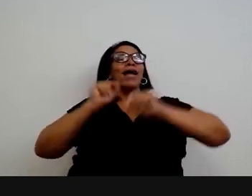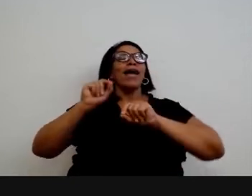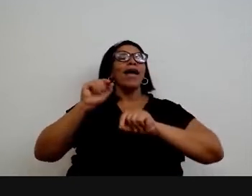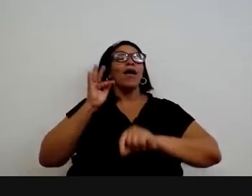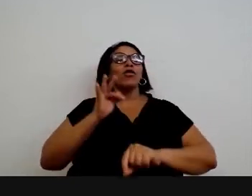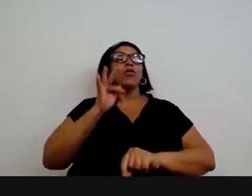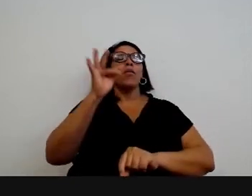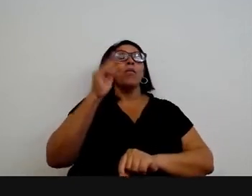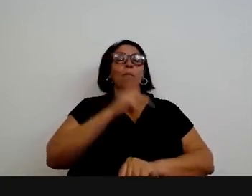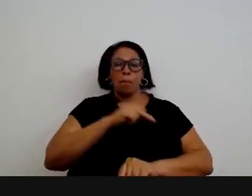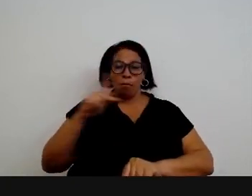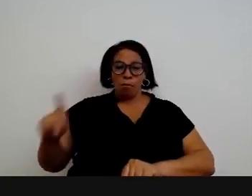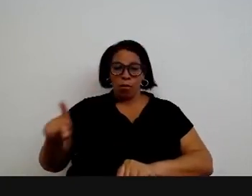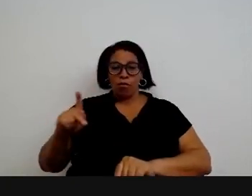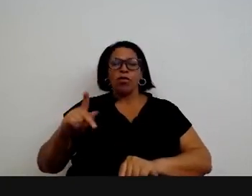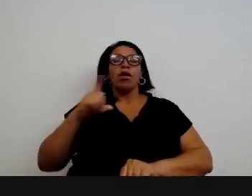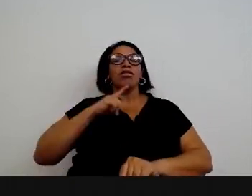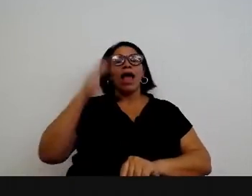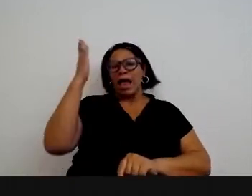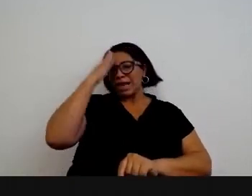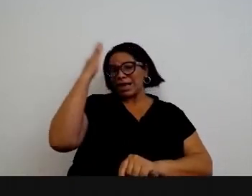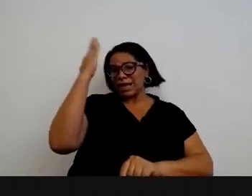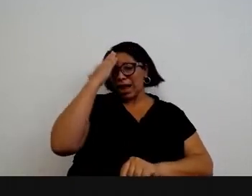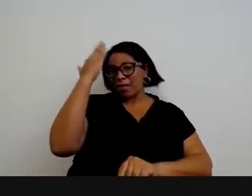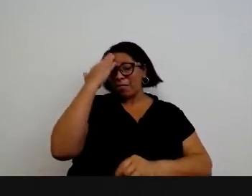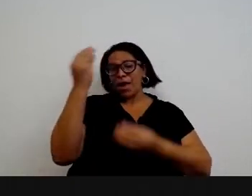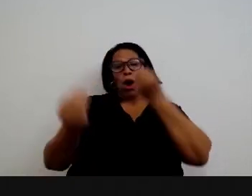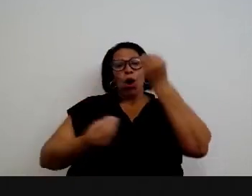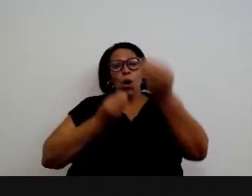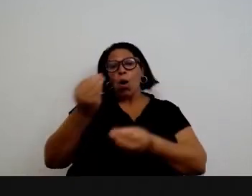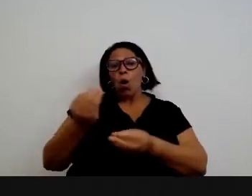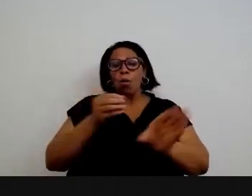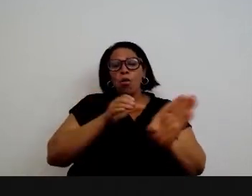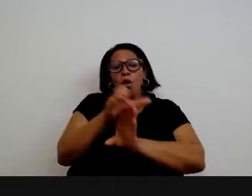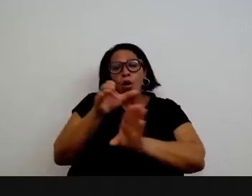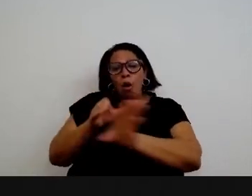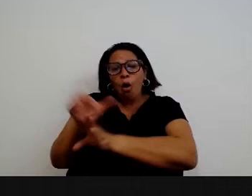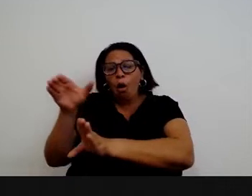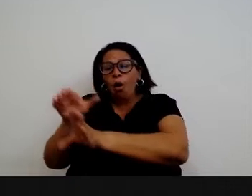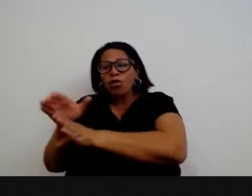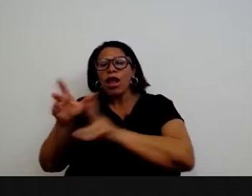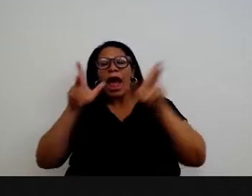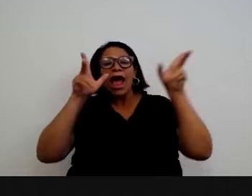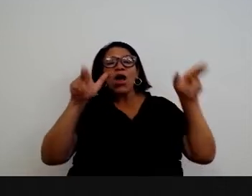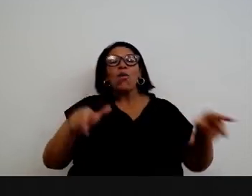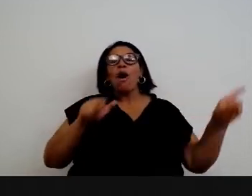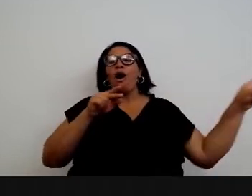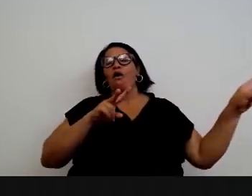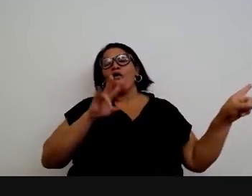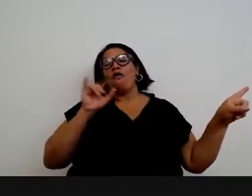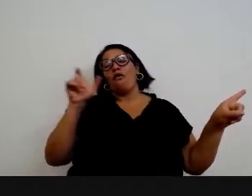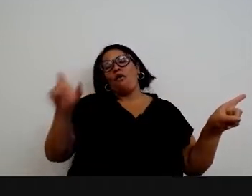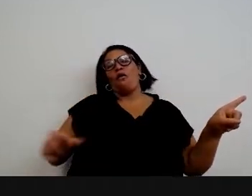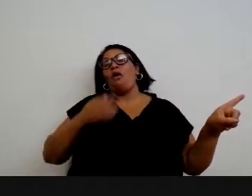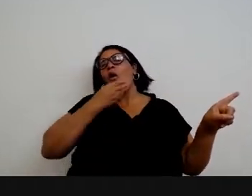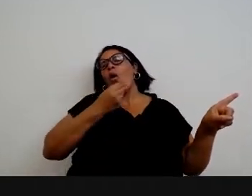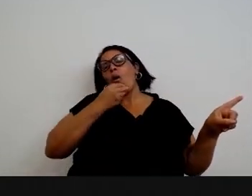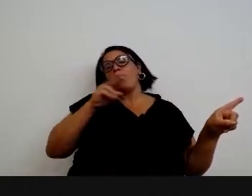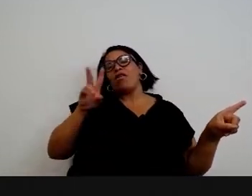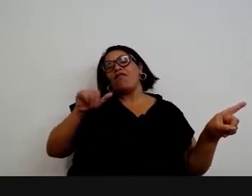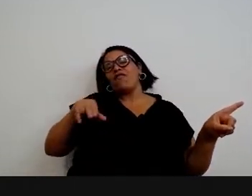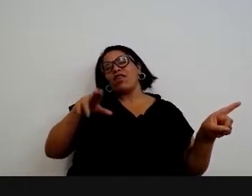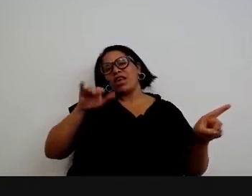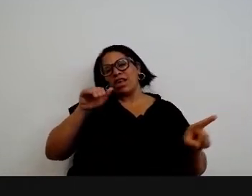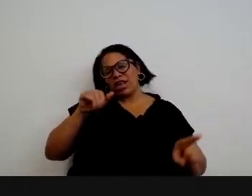os professores consigam saber conduzir, para que a gente tenha produtos como o Vini também.